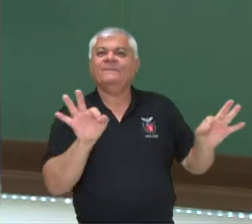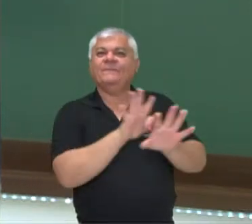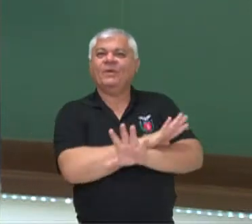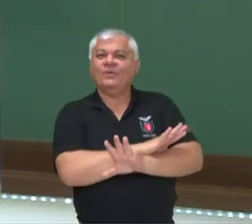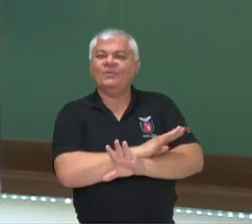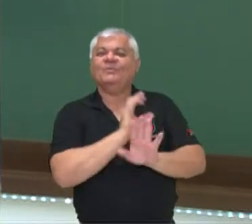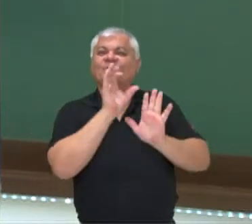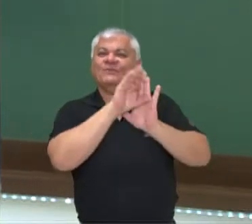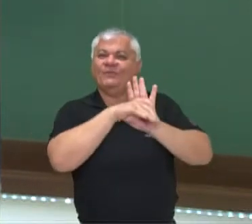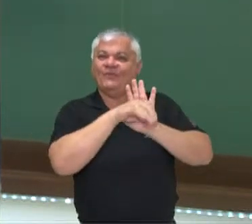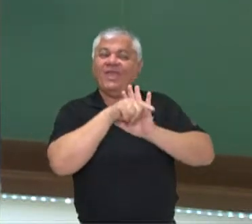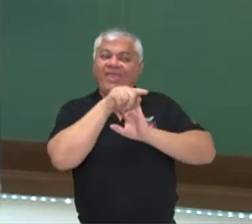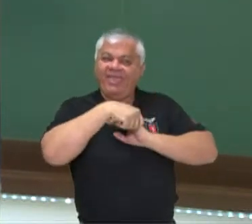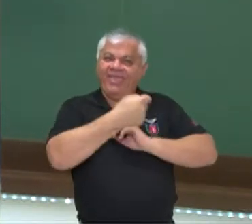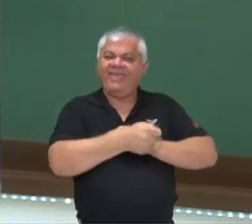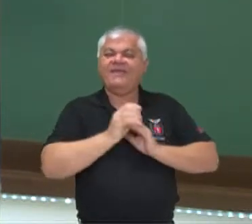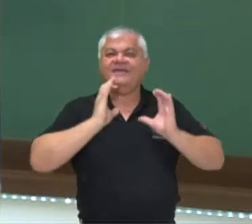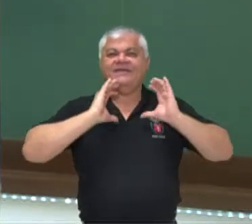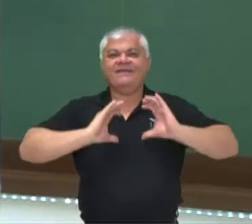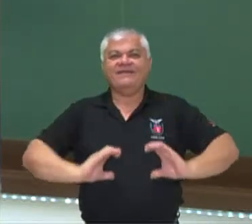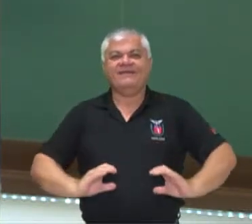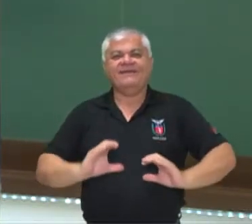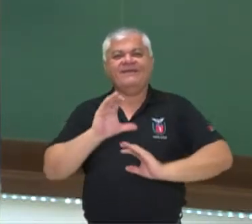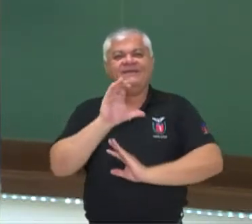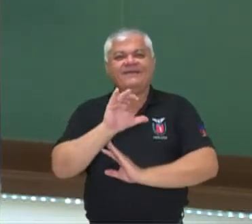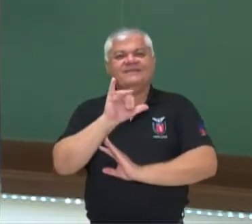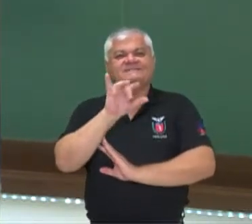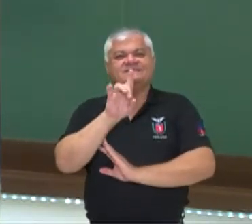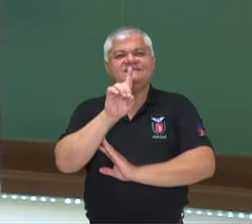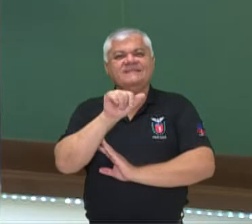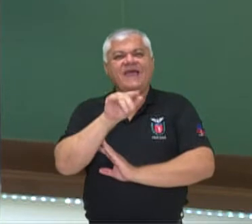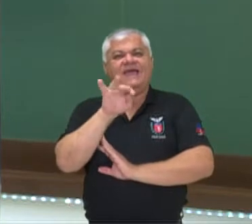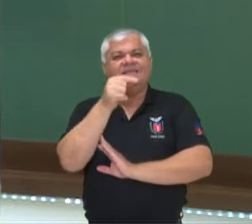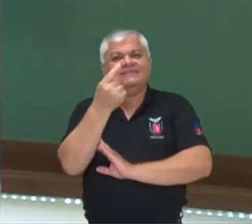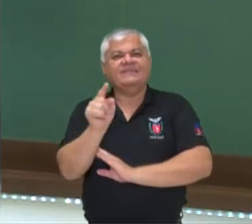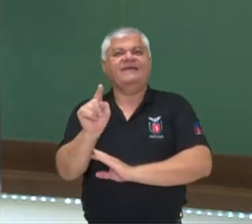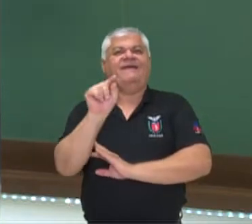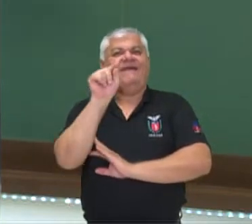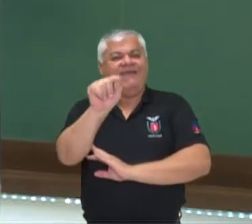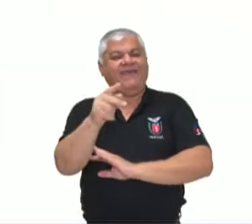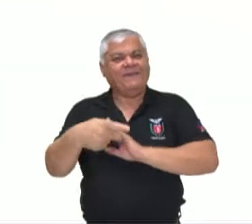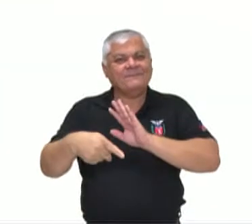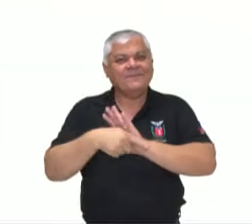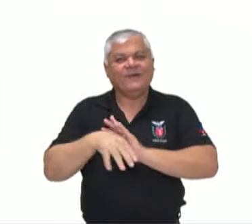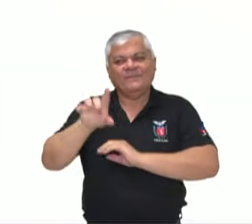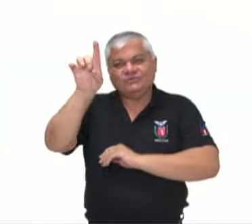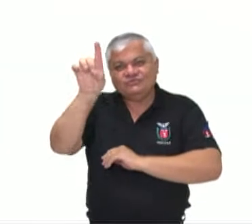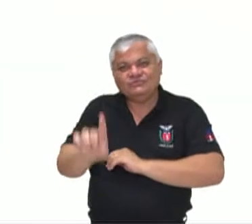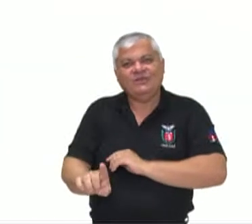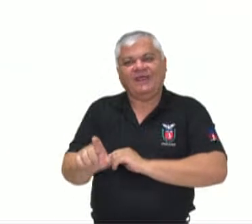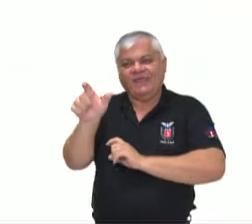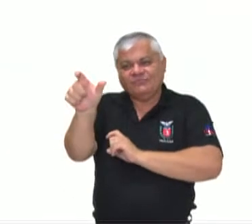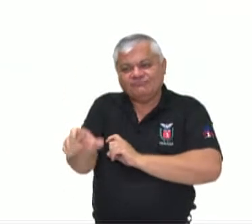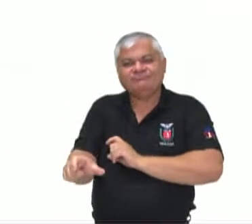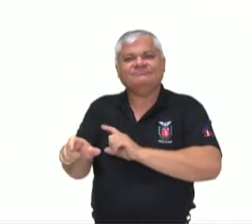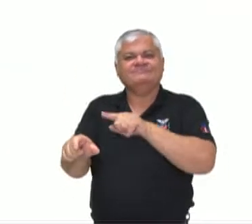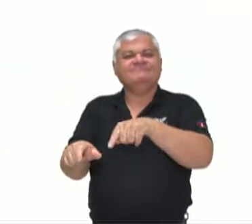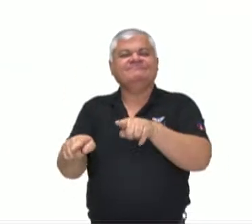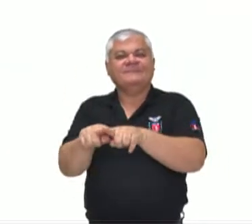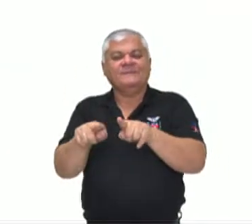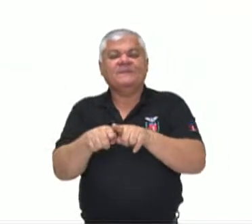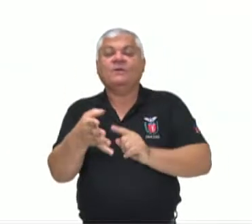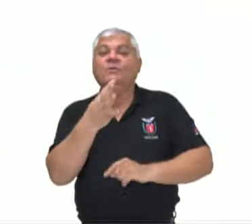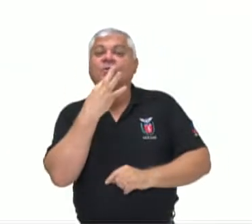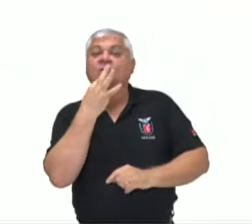como cidadã, porque ela traz os direitos e deveres do cidadão, né? É importante a gente conhecer